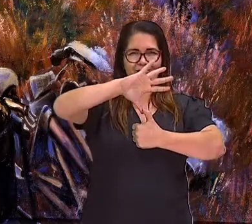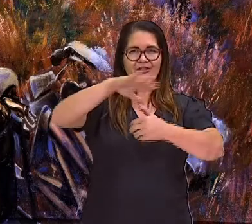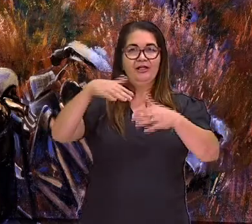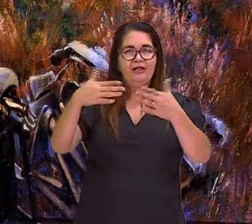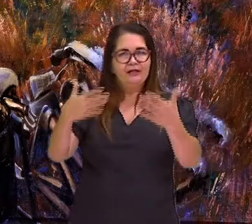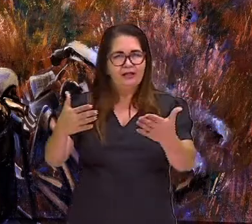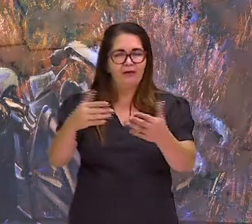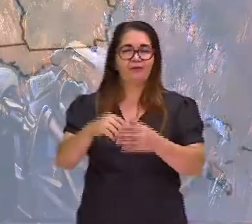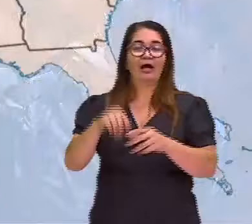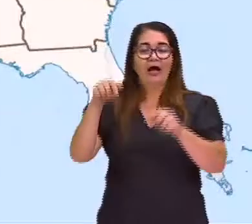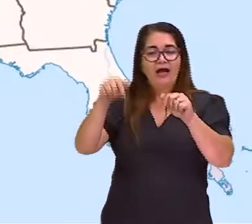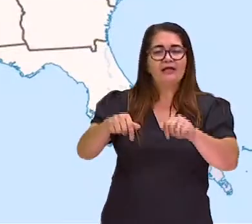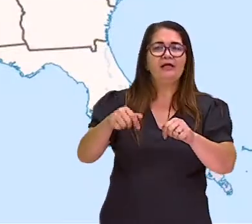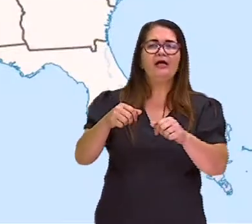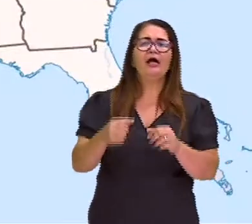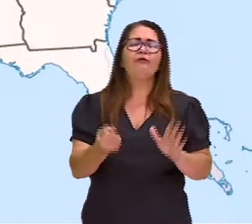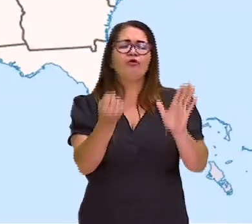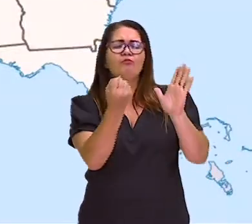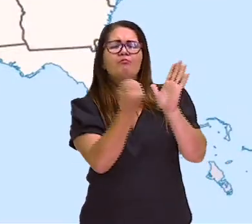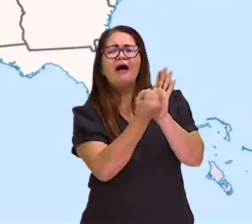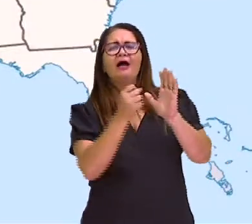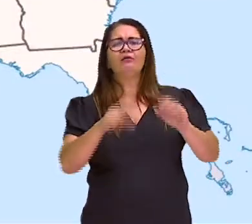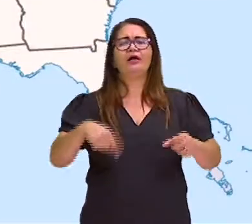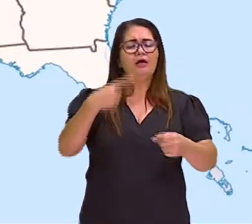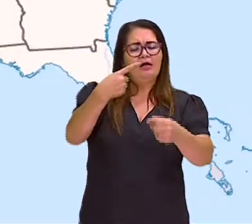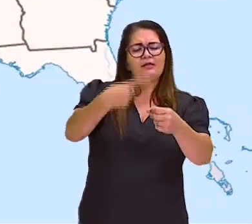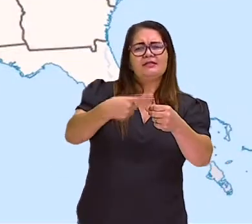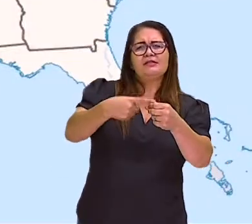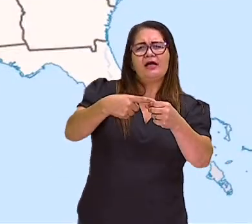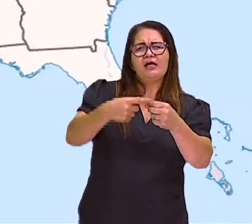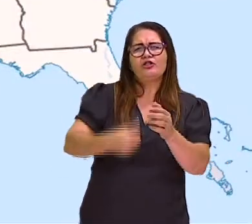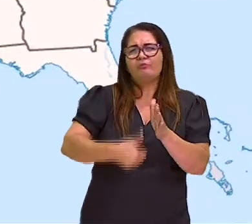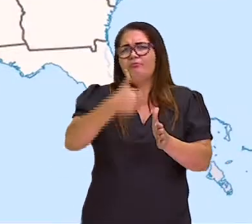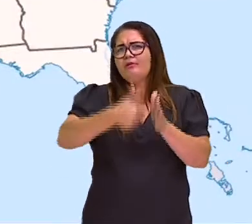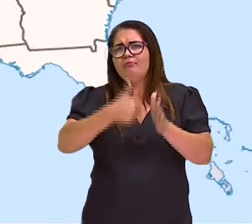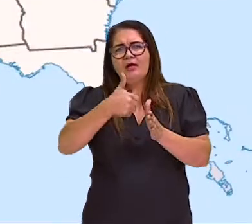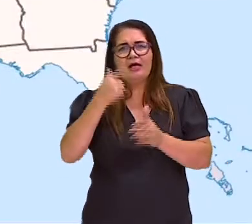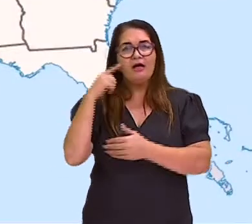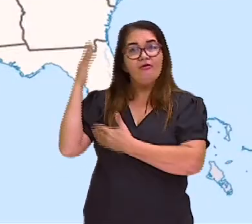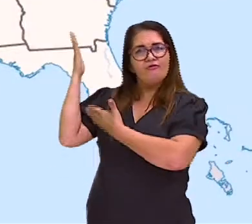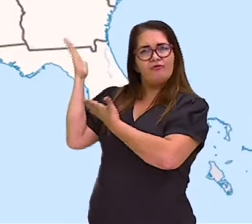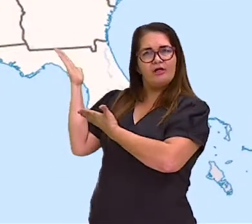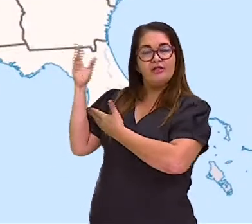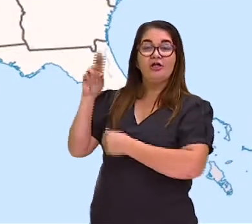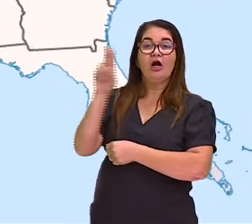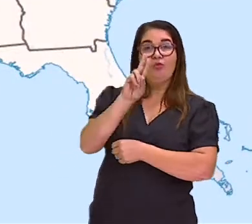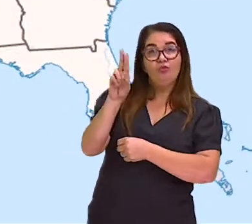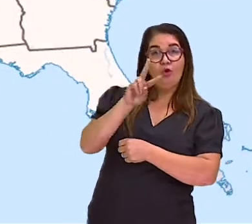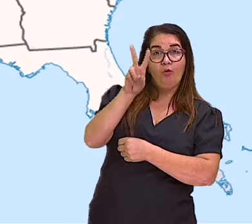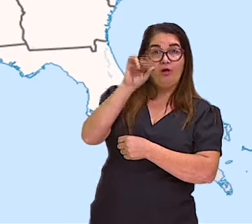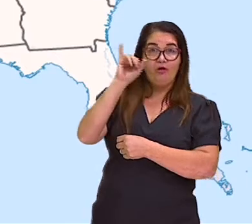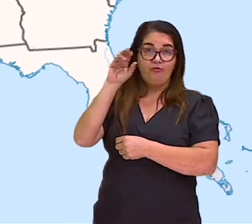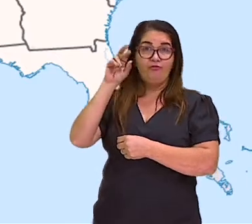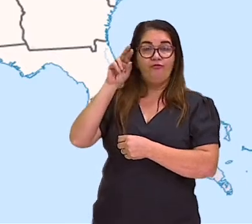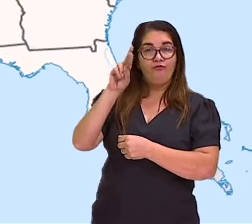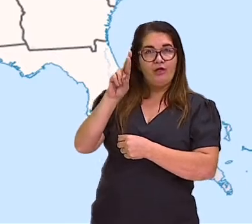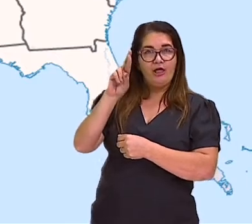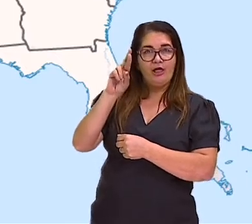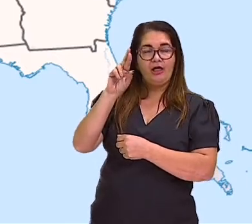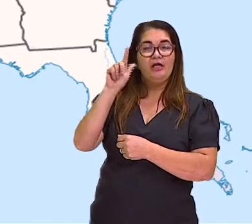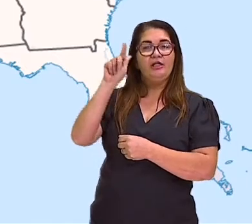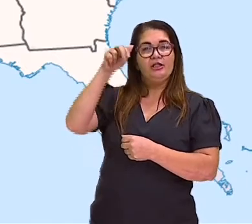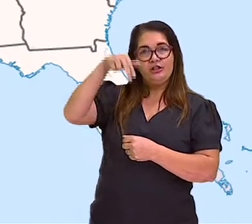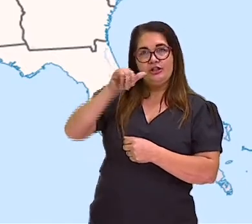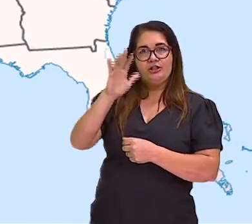à rainha Elizabeth I, que tinha o título, ou seja, o apelido de a Virgem,